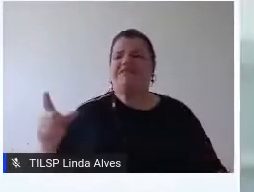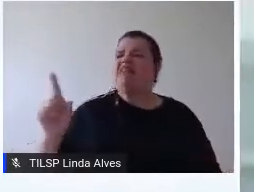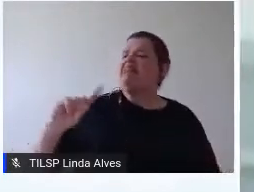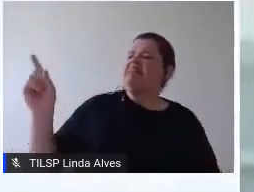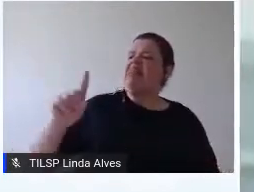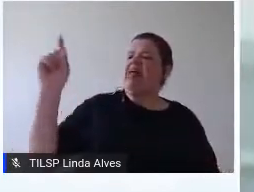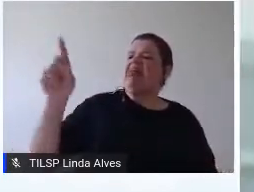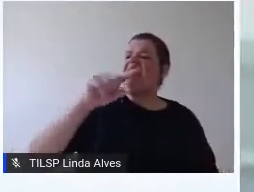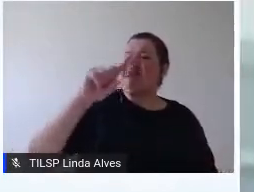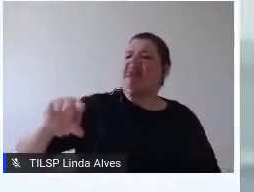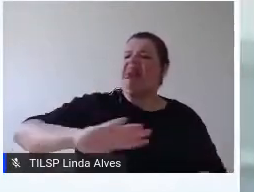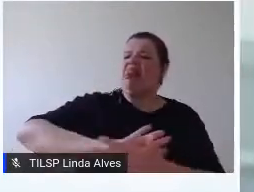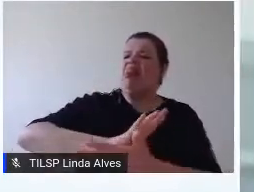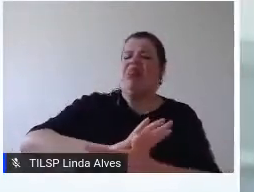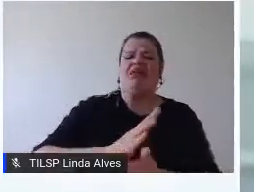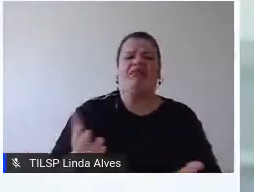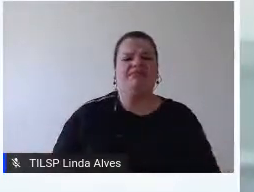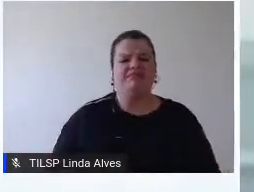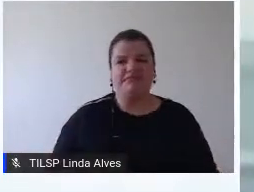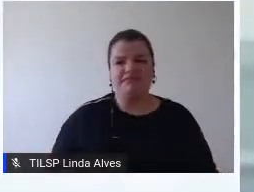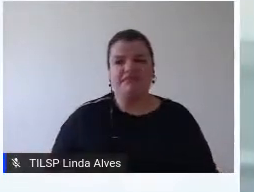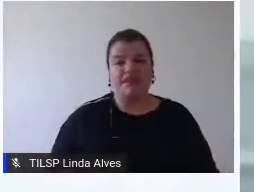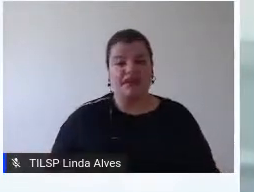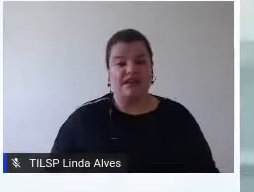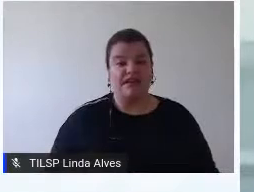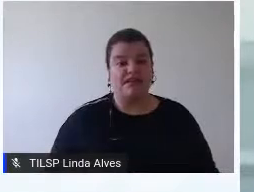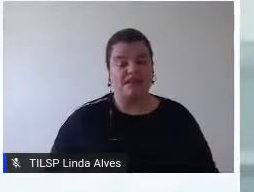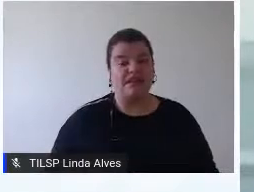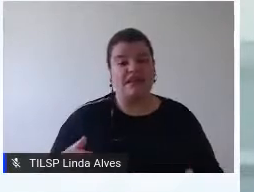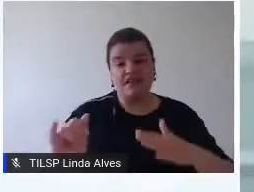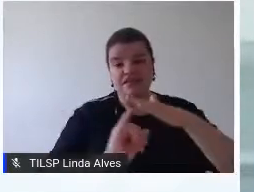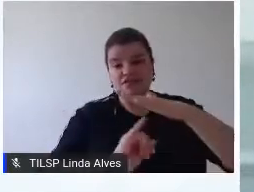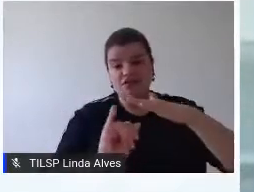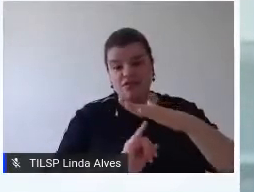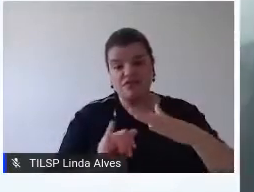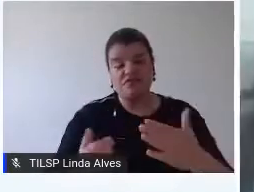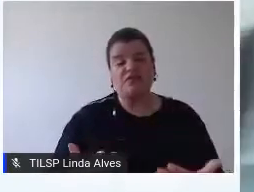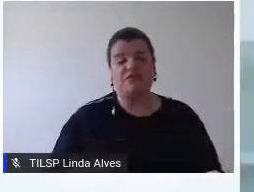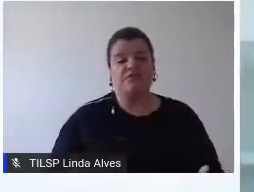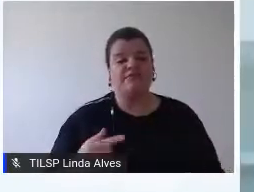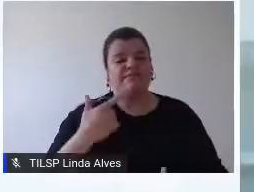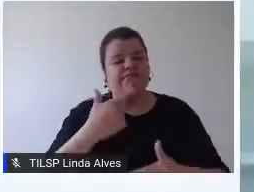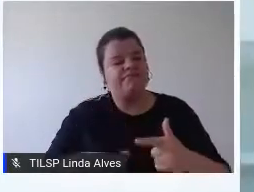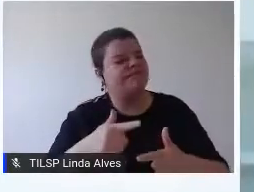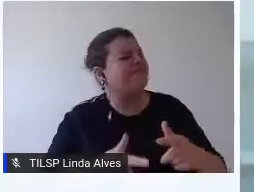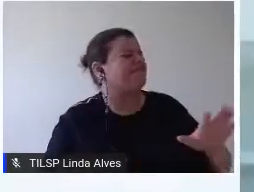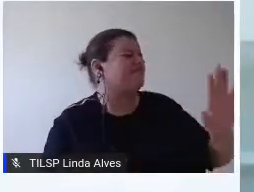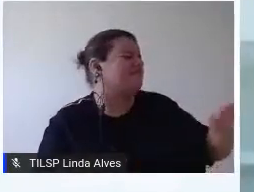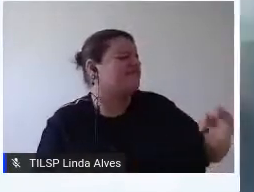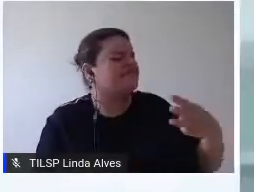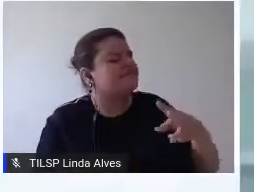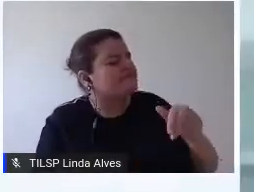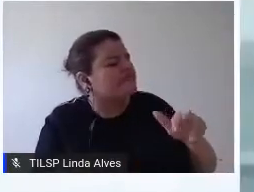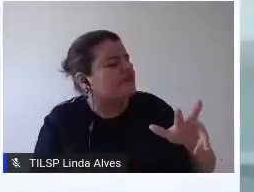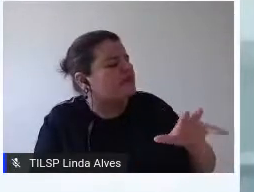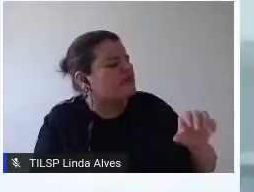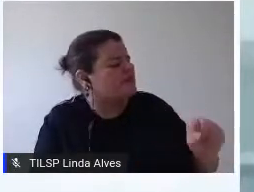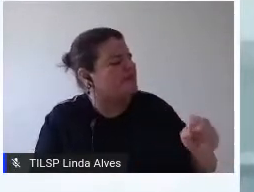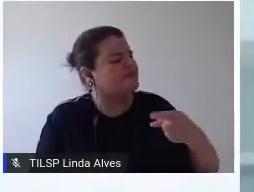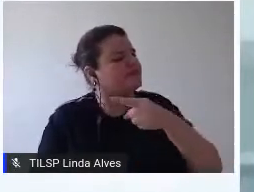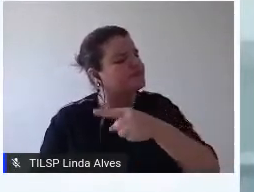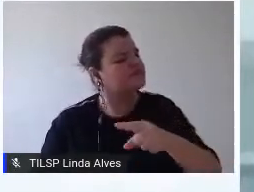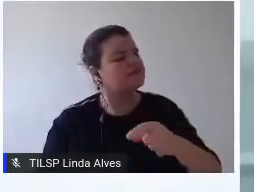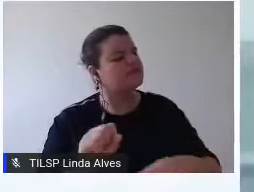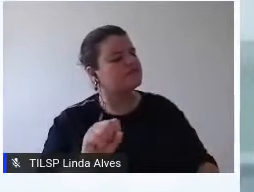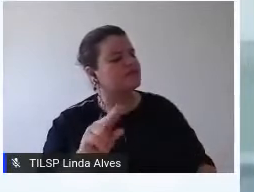com todos os problemas das instituições? Porque alguém pode dizer, mas Marcos, olha lá como é que o Supremo decide nas